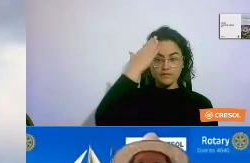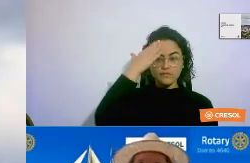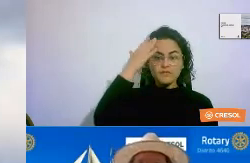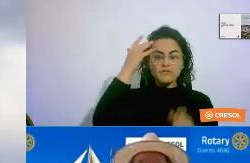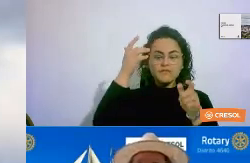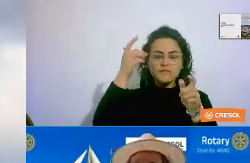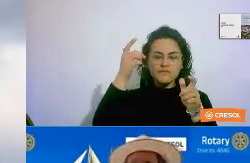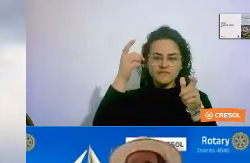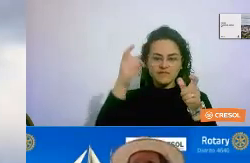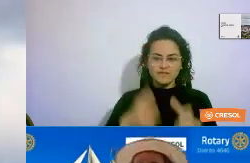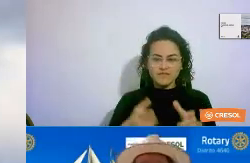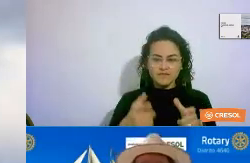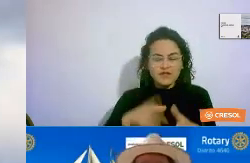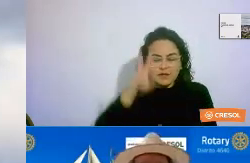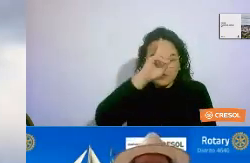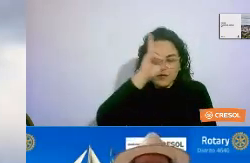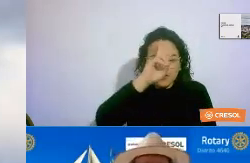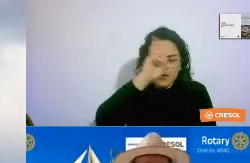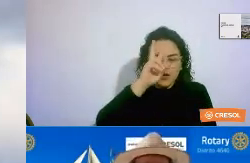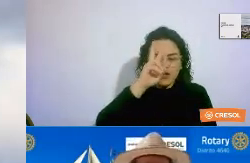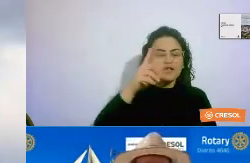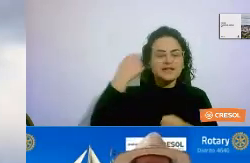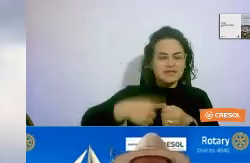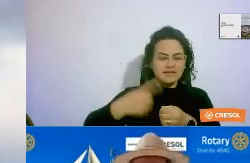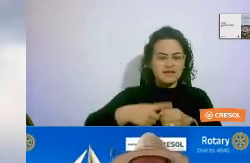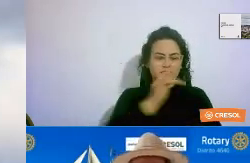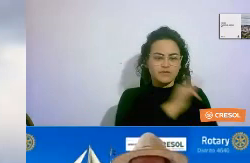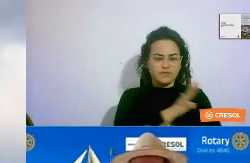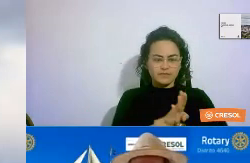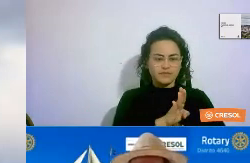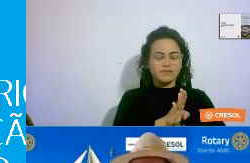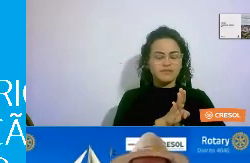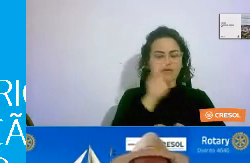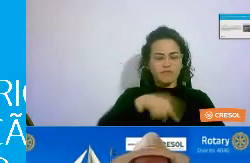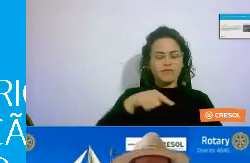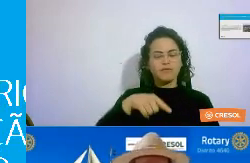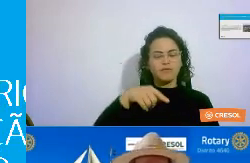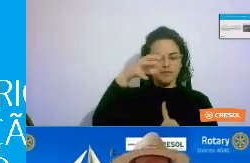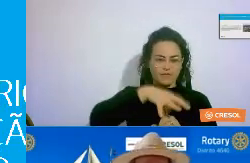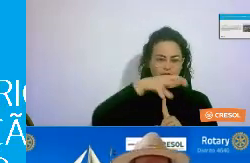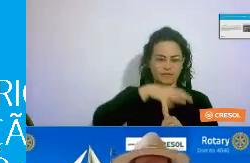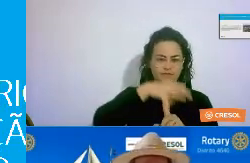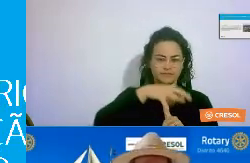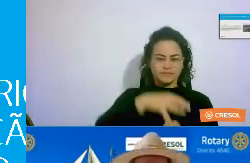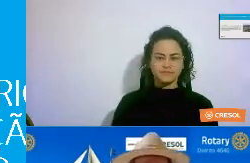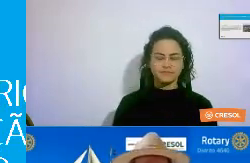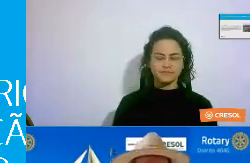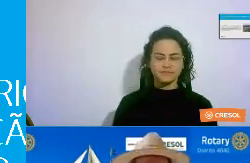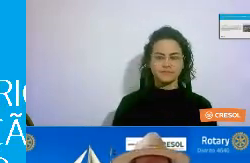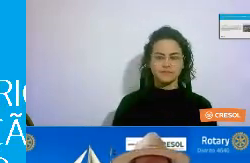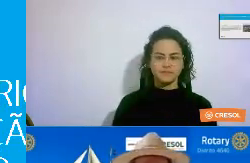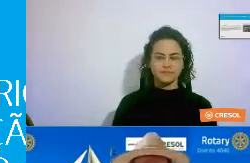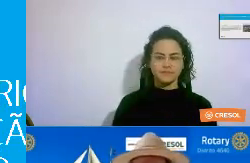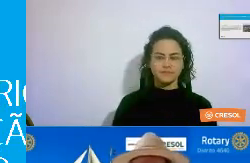onde um pouco da história dessa cidade, Francisco Beltrão, do Paraná. E o que eu